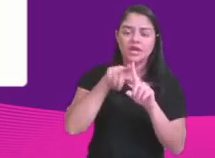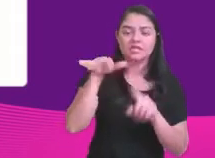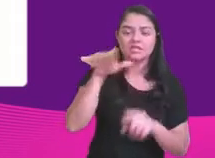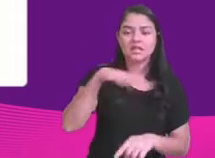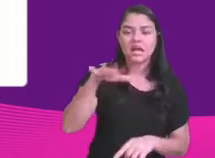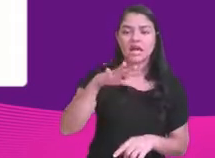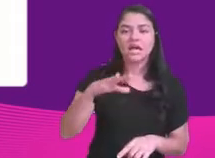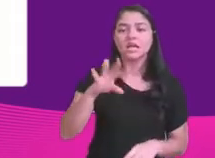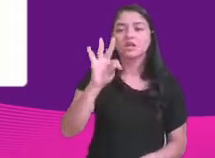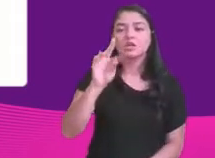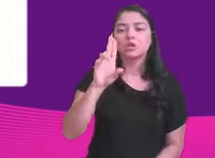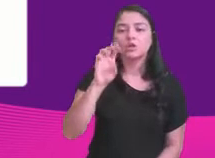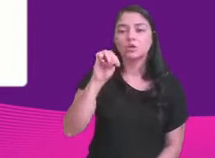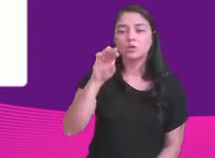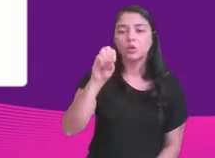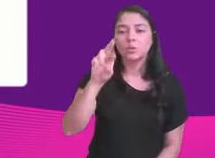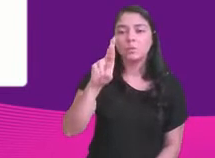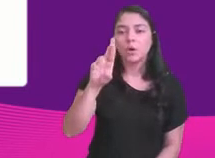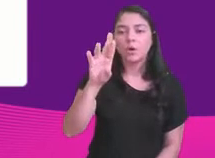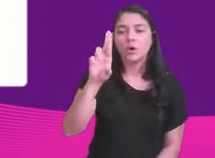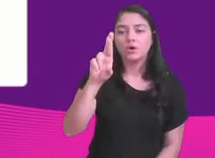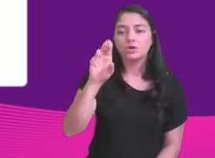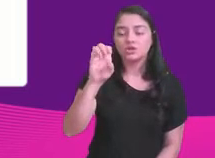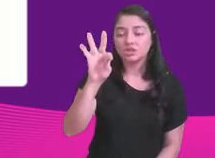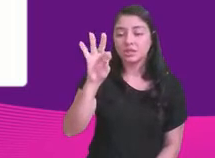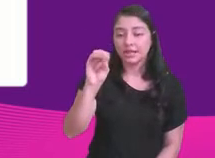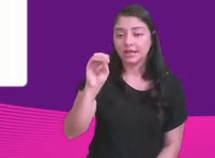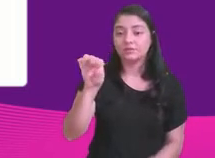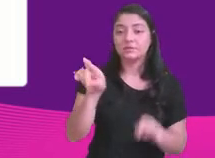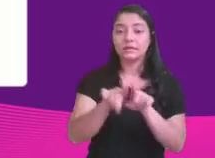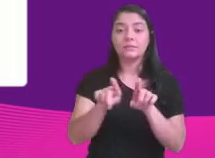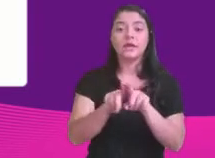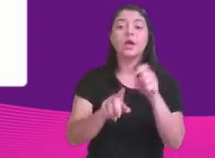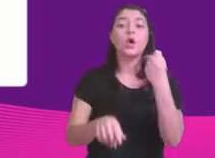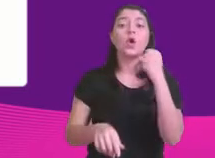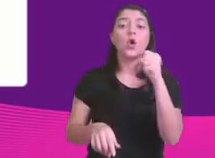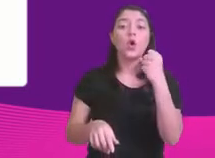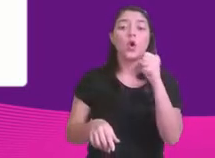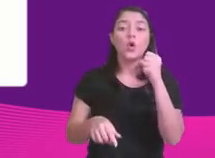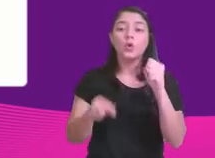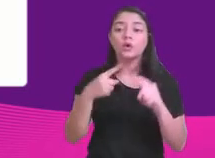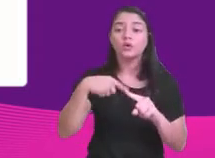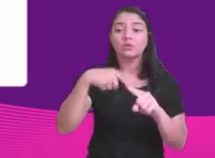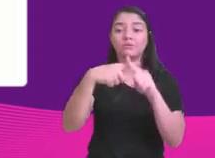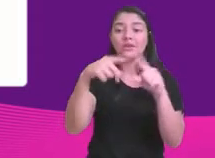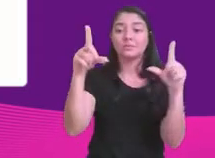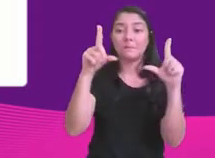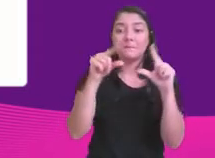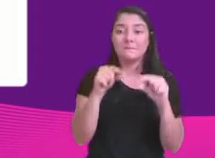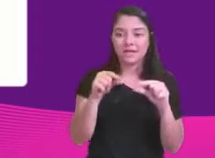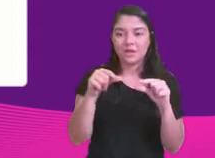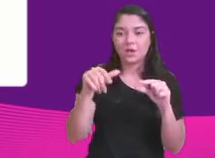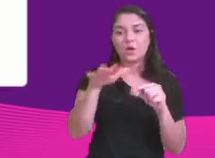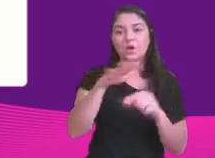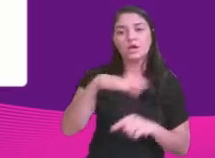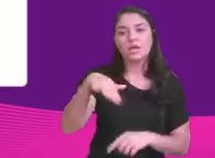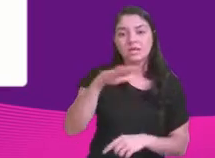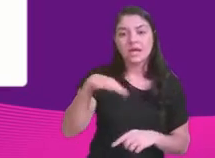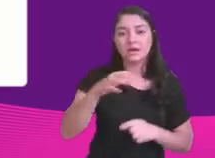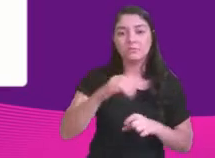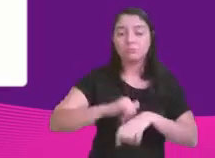inferior e 8 vezes menor quando nós estratificamos para pacientes